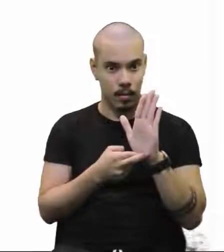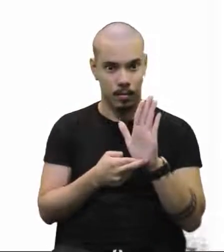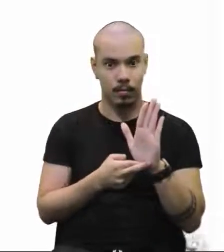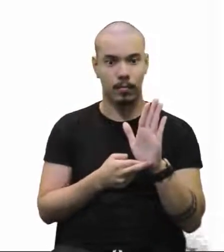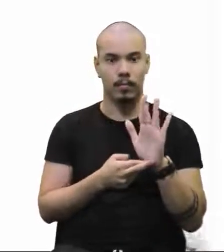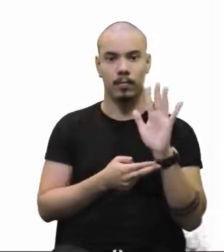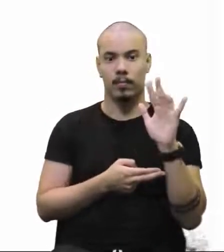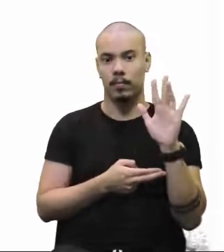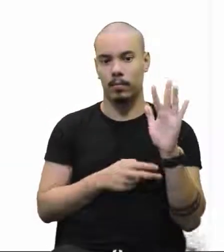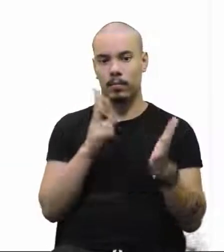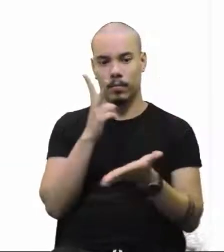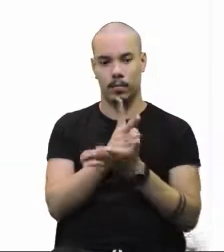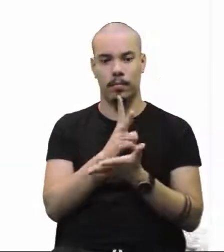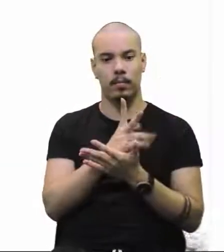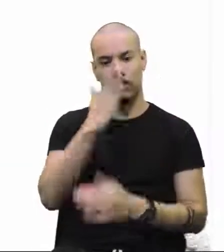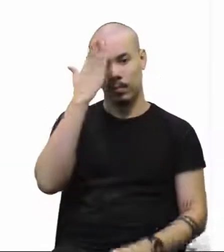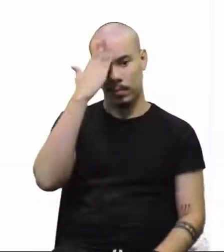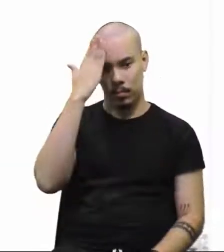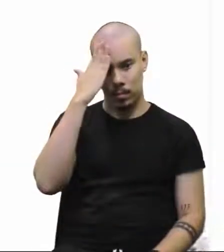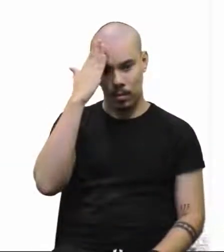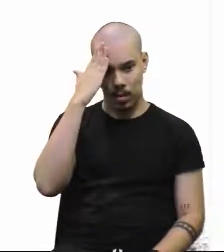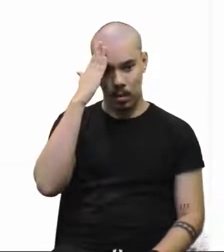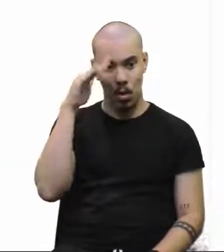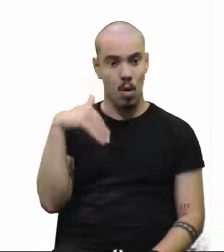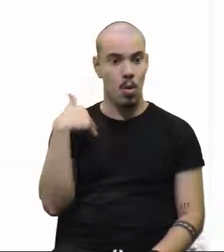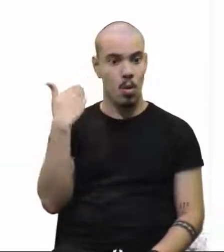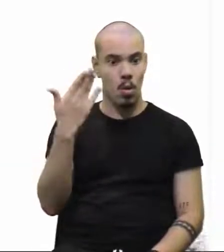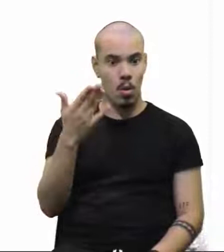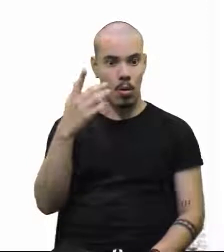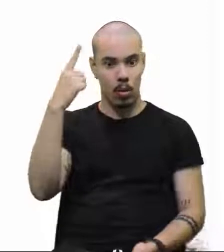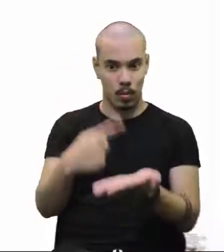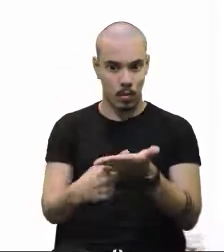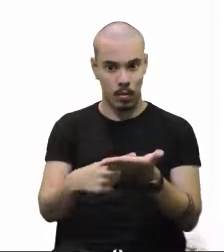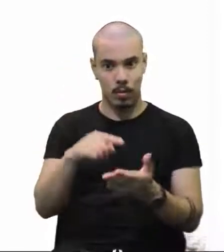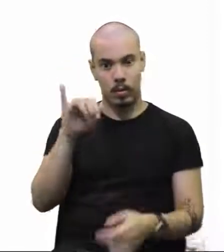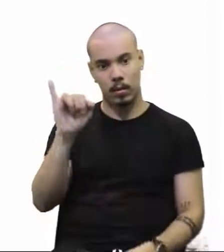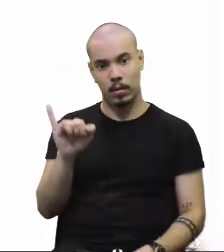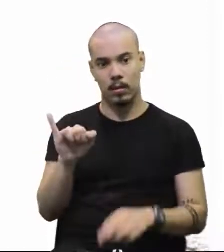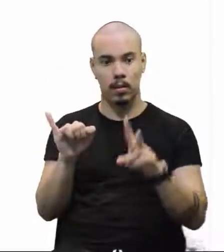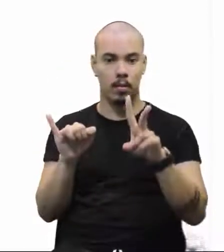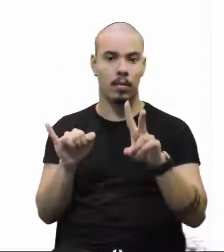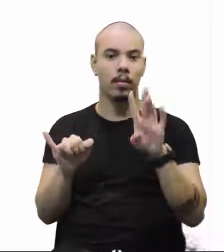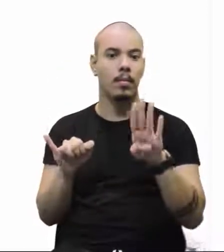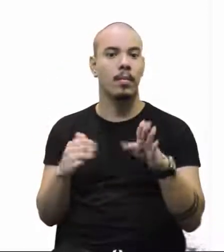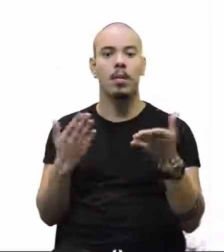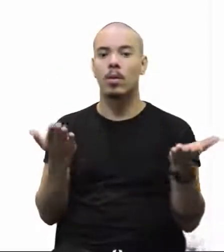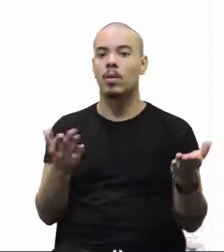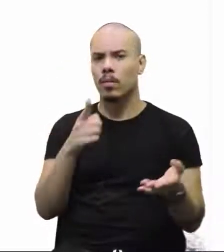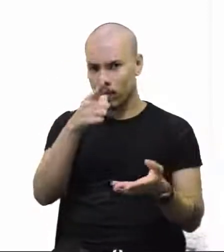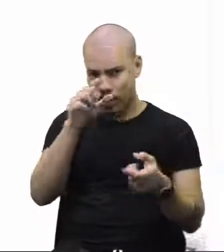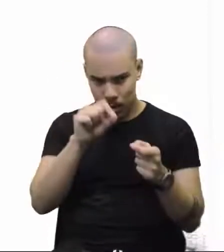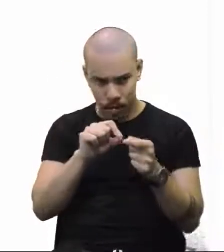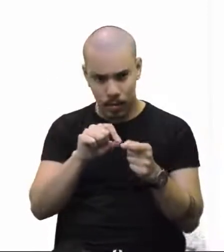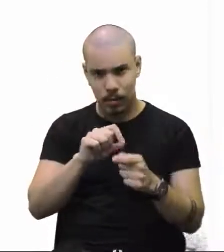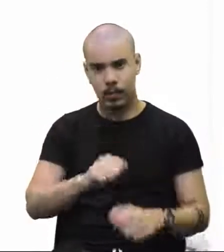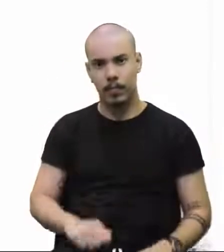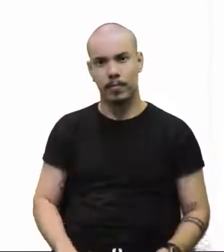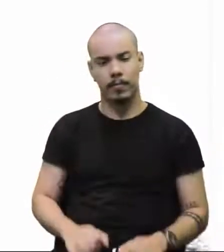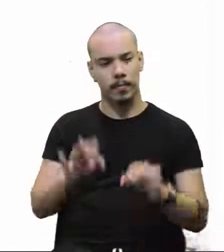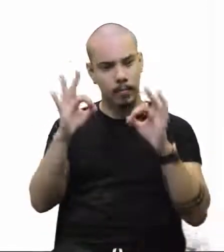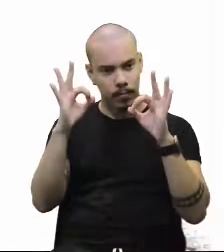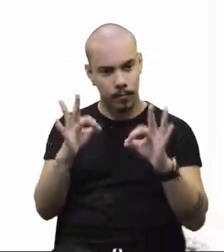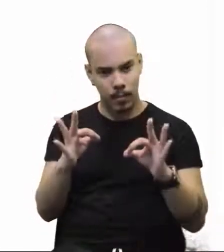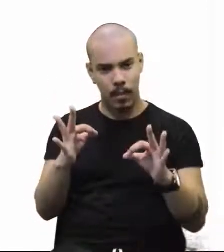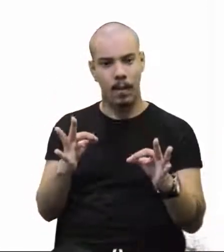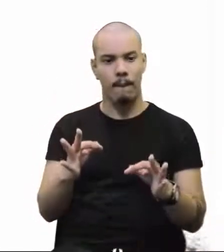B e o I, né? A corrente convencional realmente vai estar em qual direção? Façam aí direitinho,